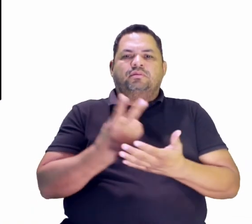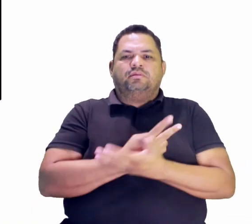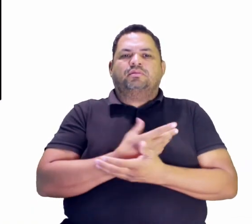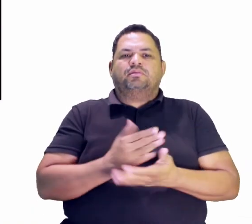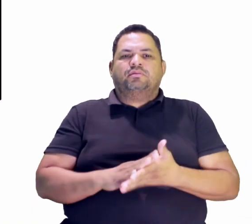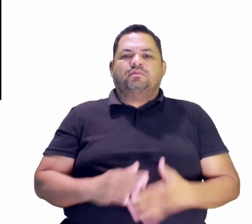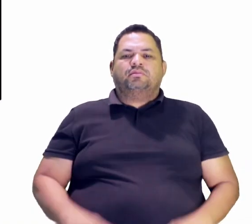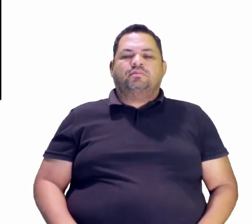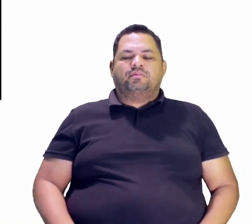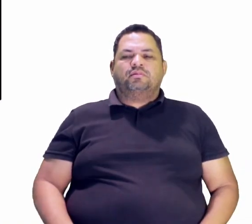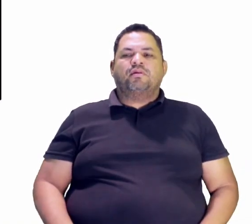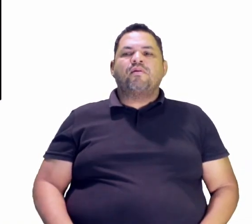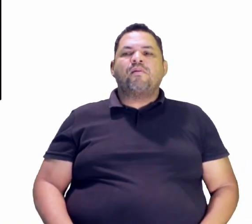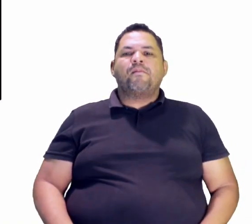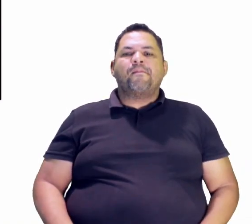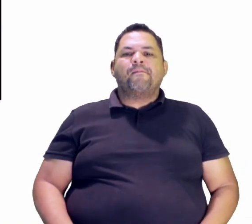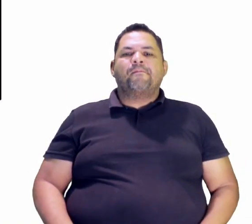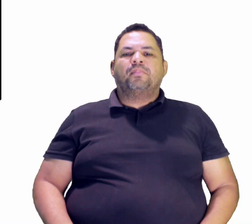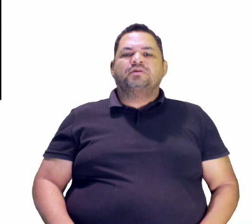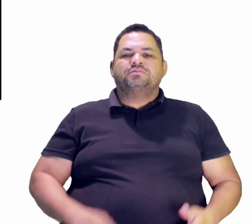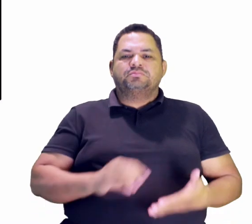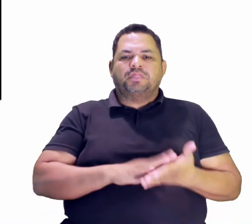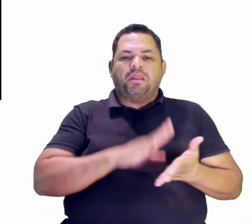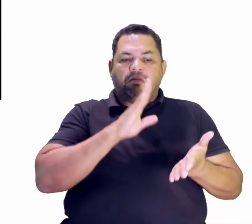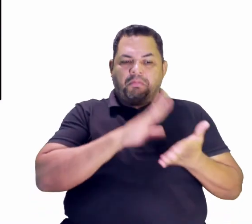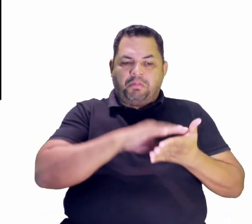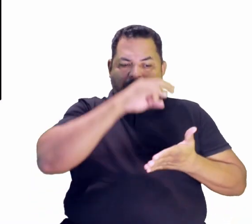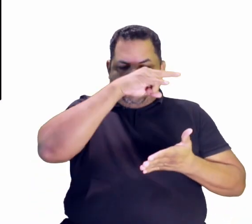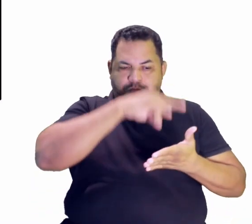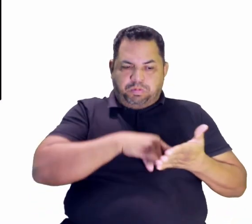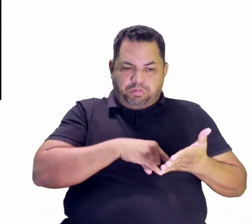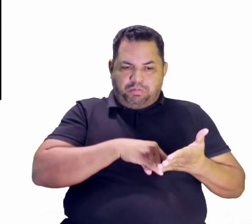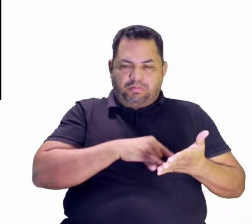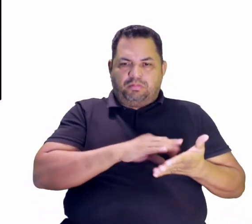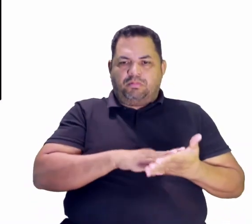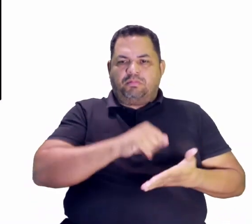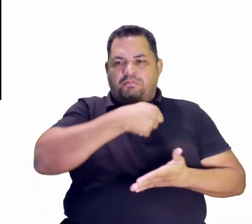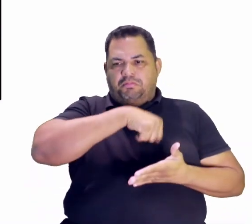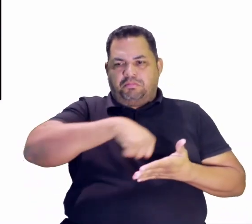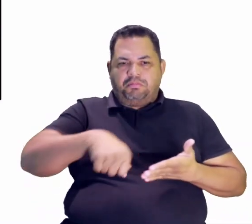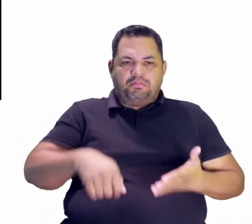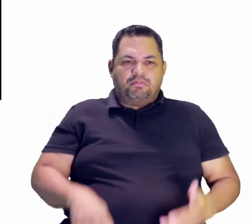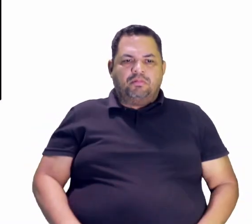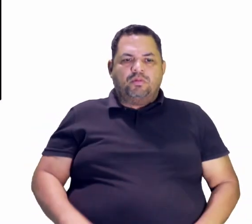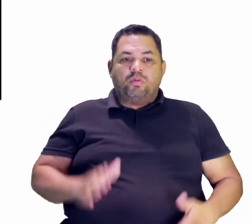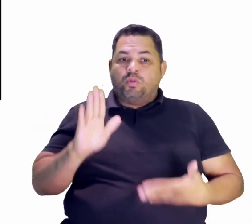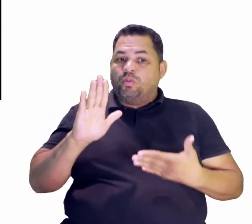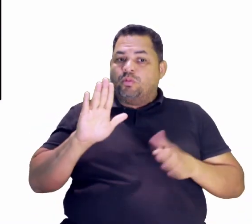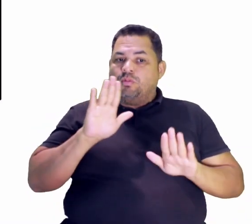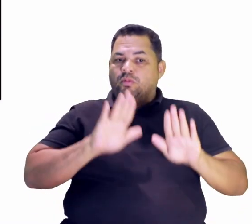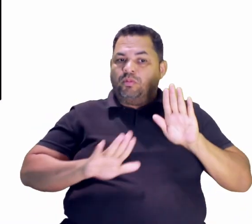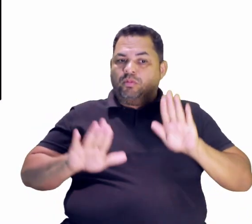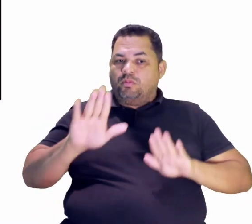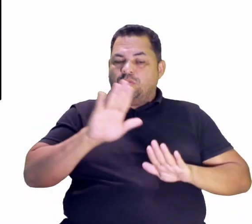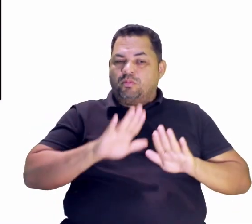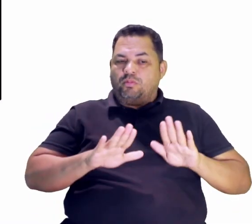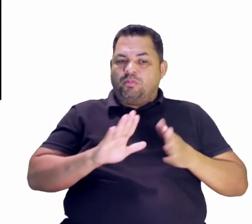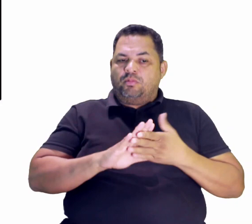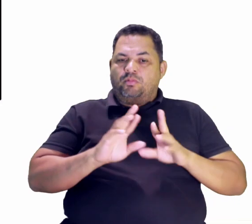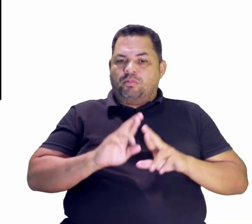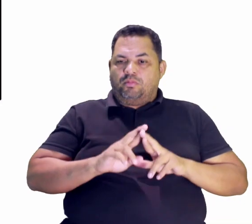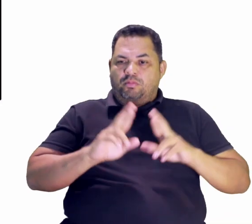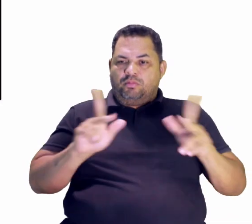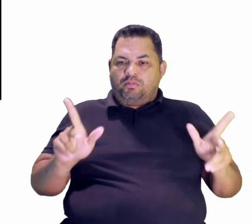é passível de multa. Vamos lá então. Cuidado. Direção e sentido são